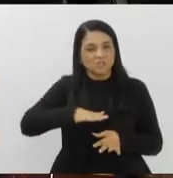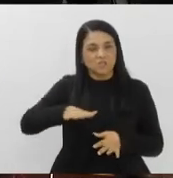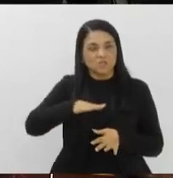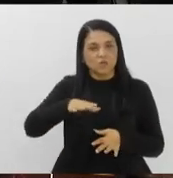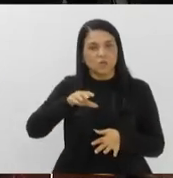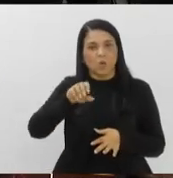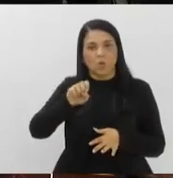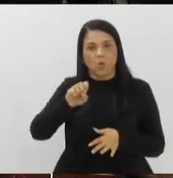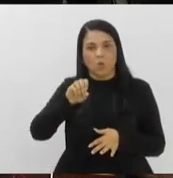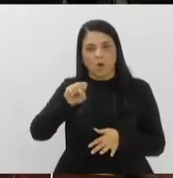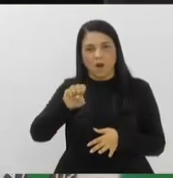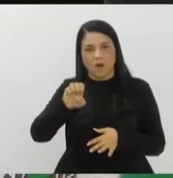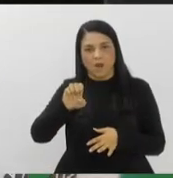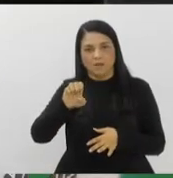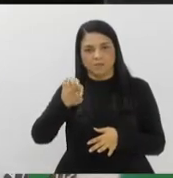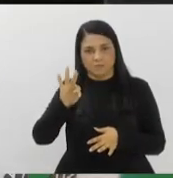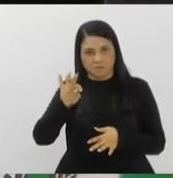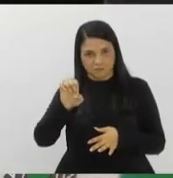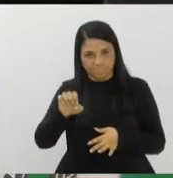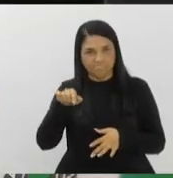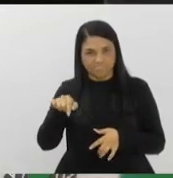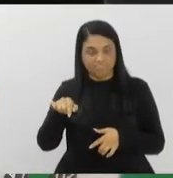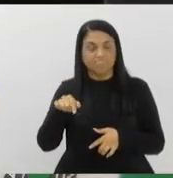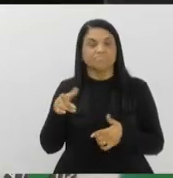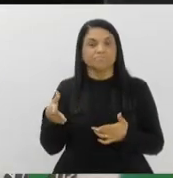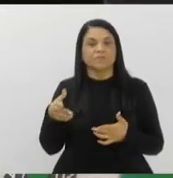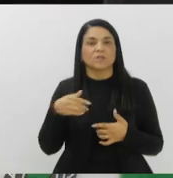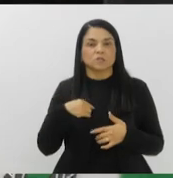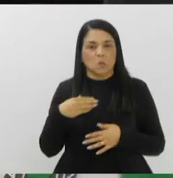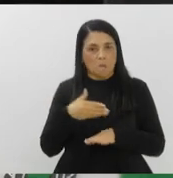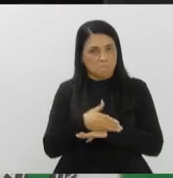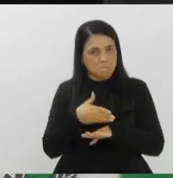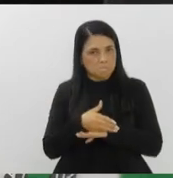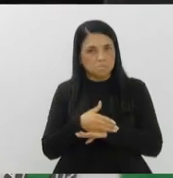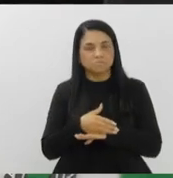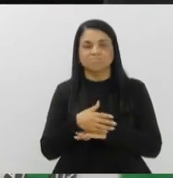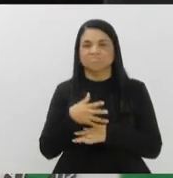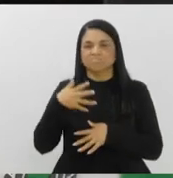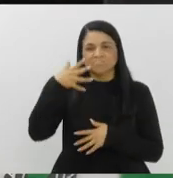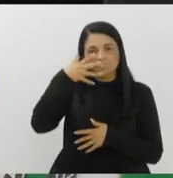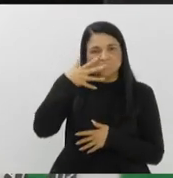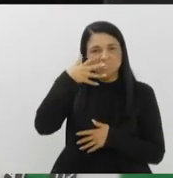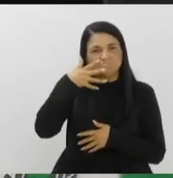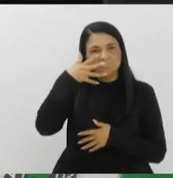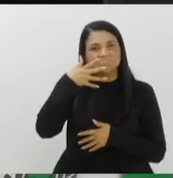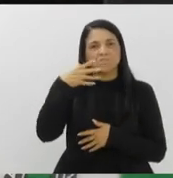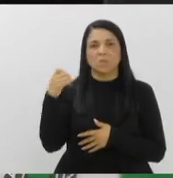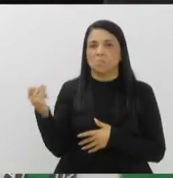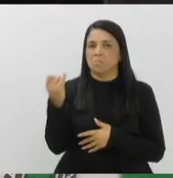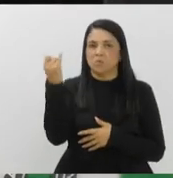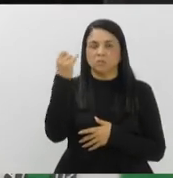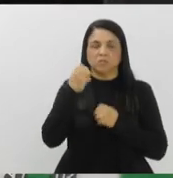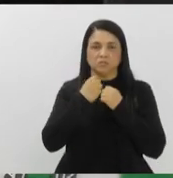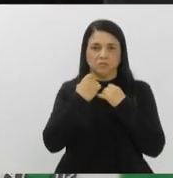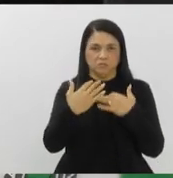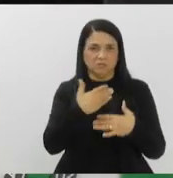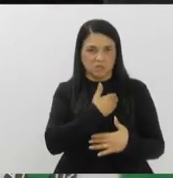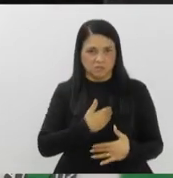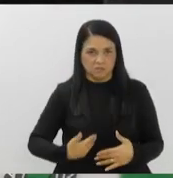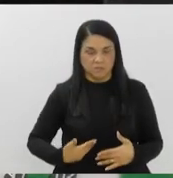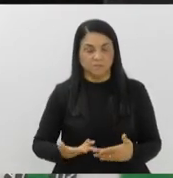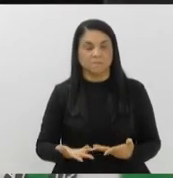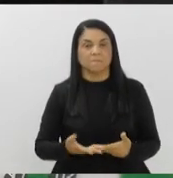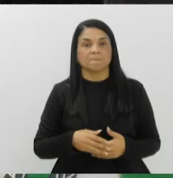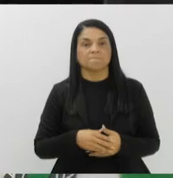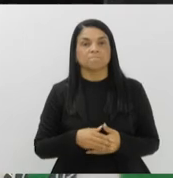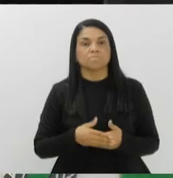também do Estado. Então, a sua presença, a sua fala, muito engrandece essa audiência pública. Convido agora